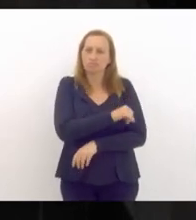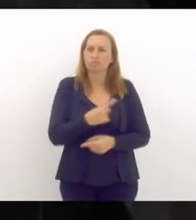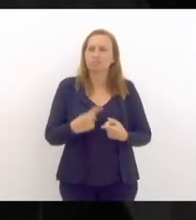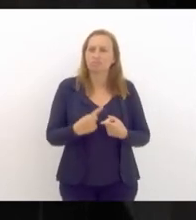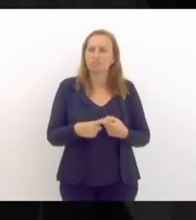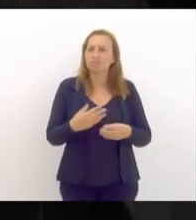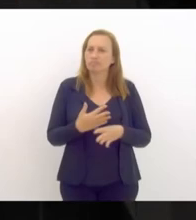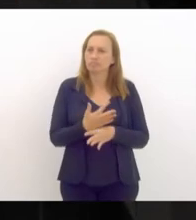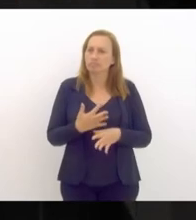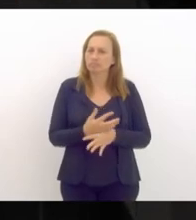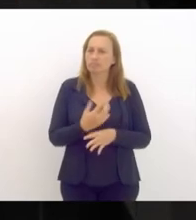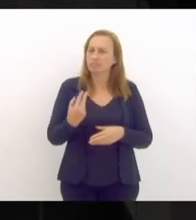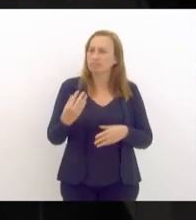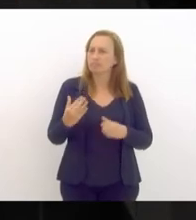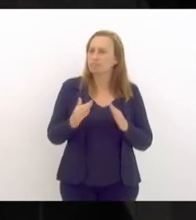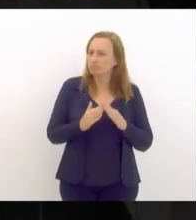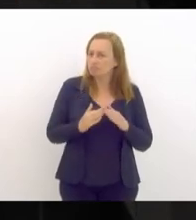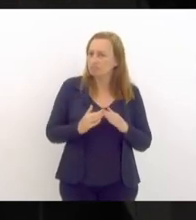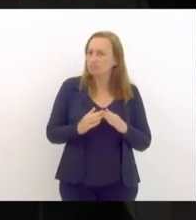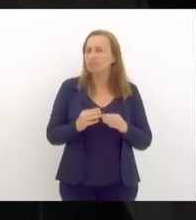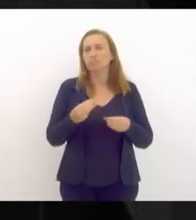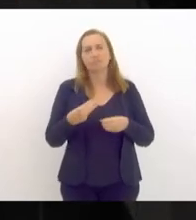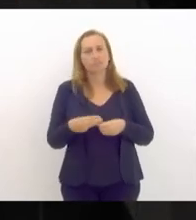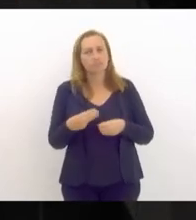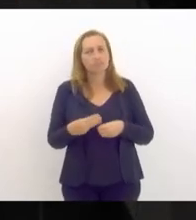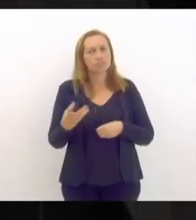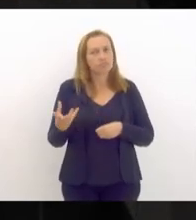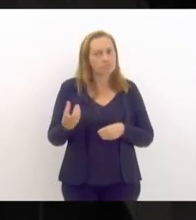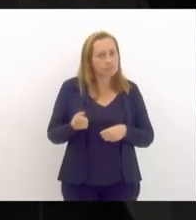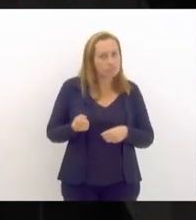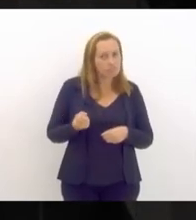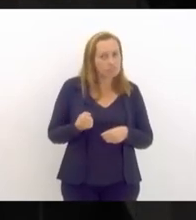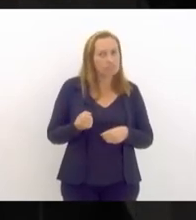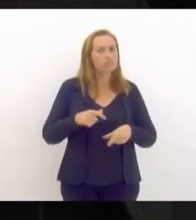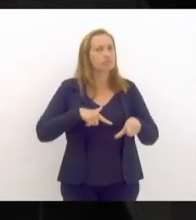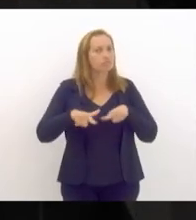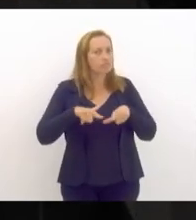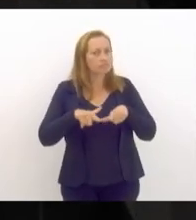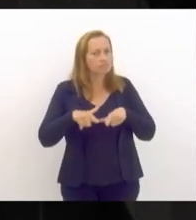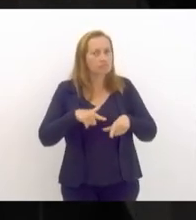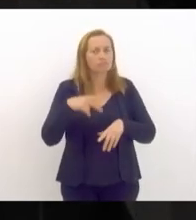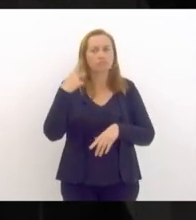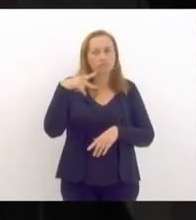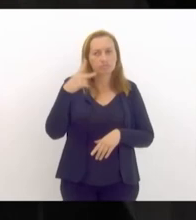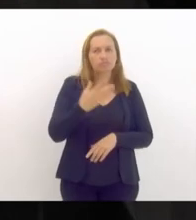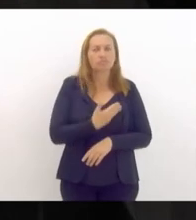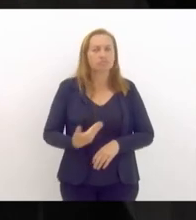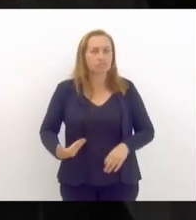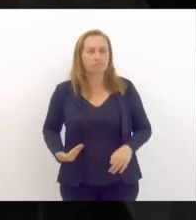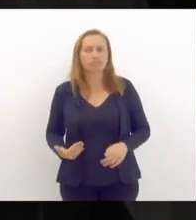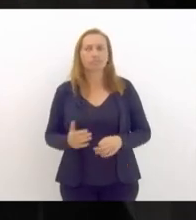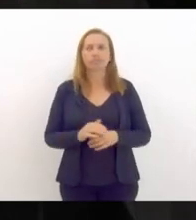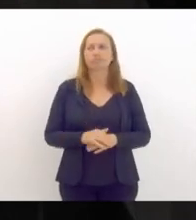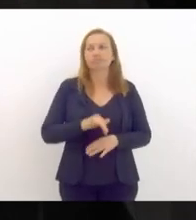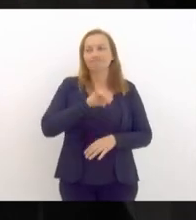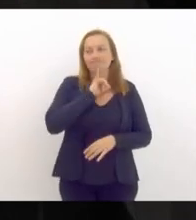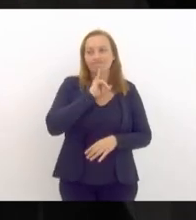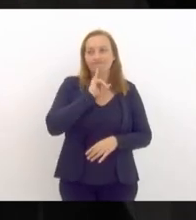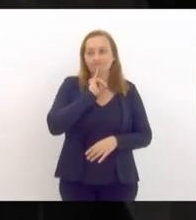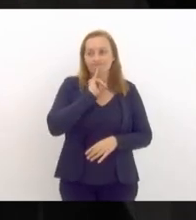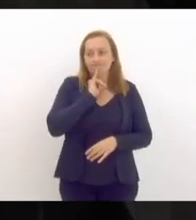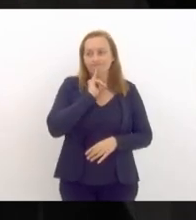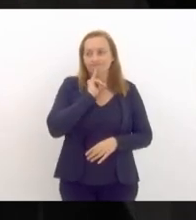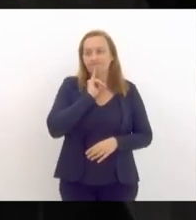na cidade que a gente mora é no município que a gente recebe os serviços e as políticas públicas e infelizmente